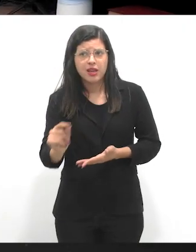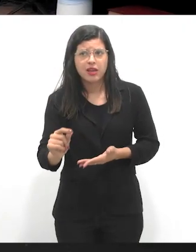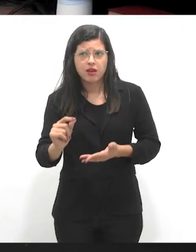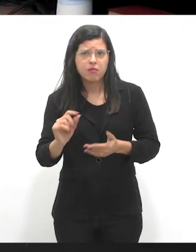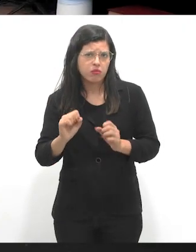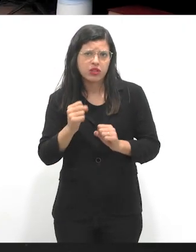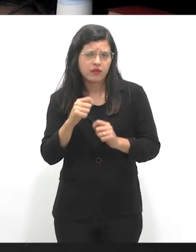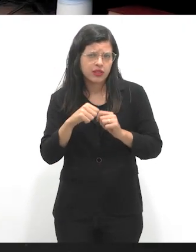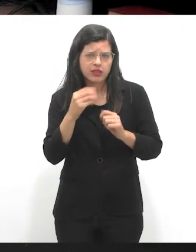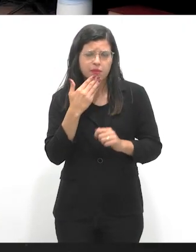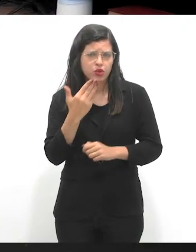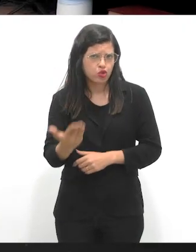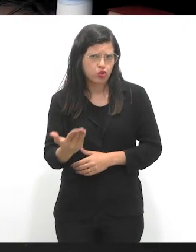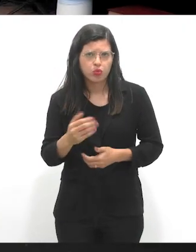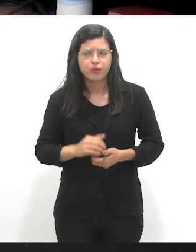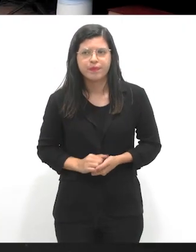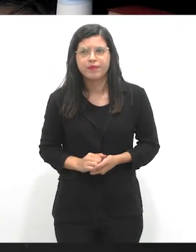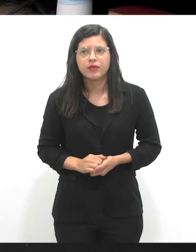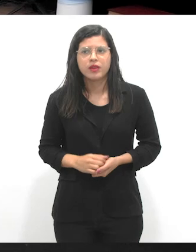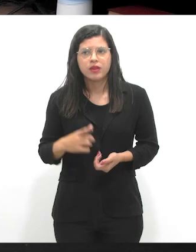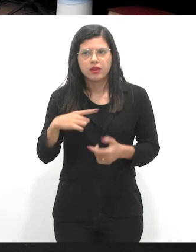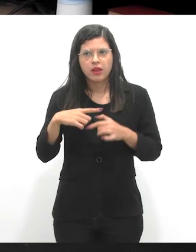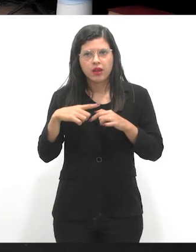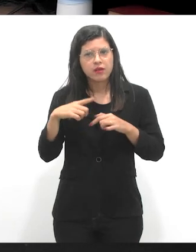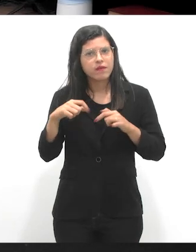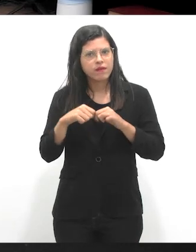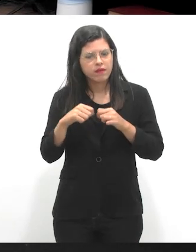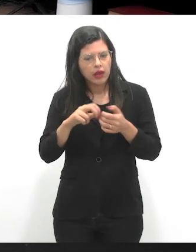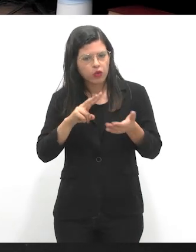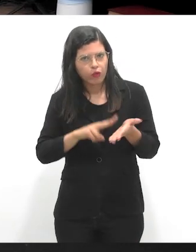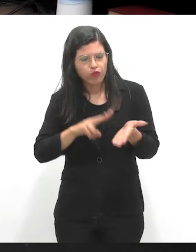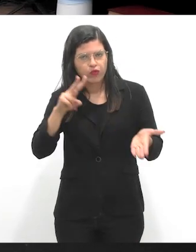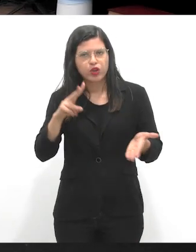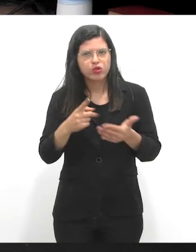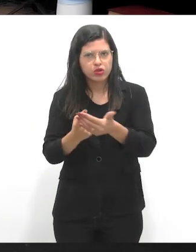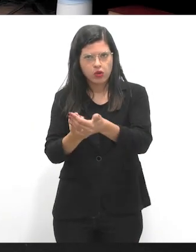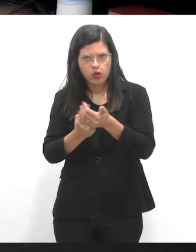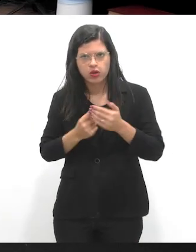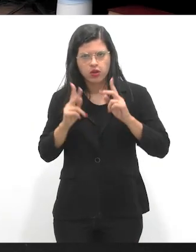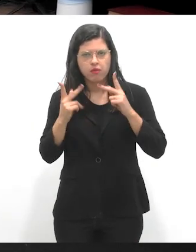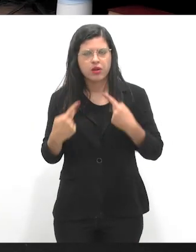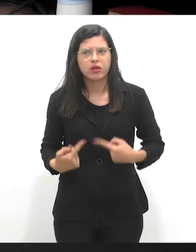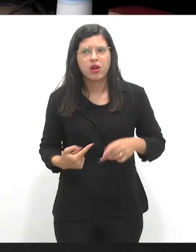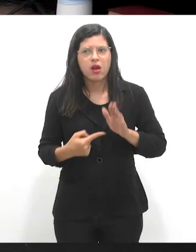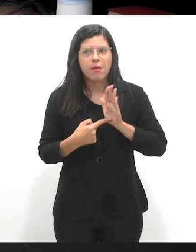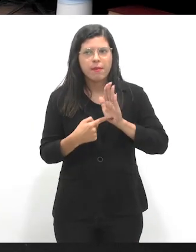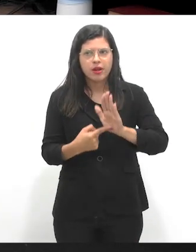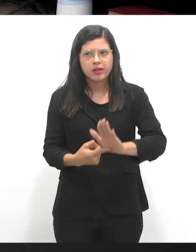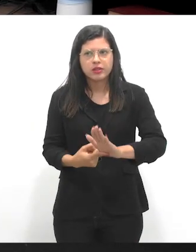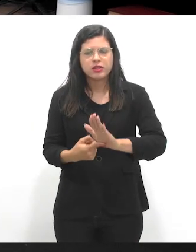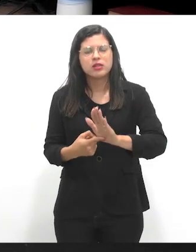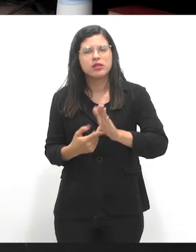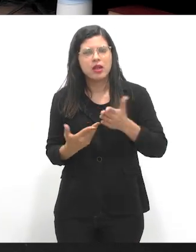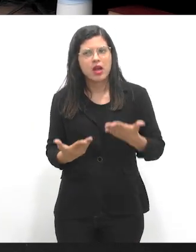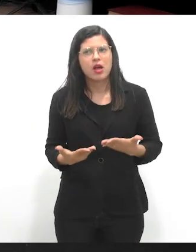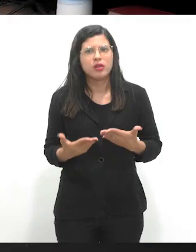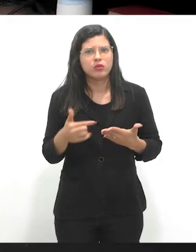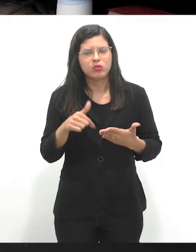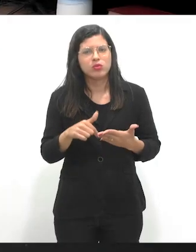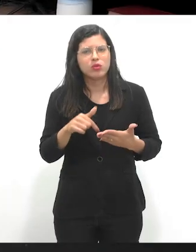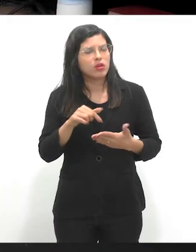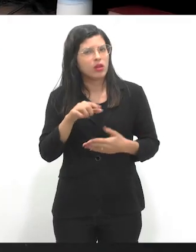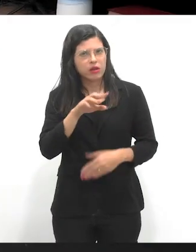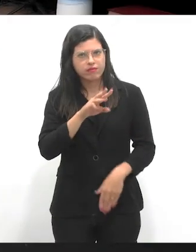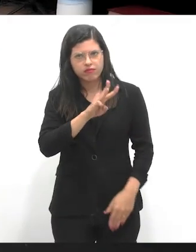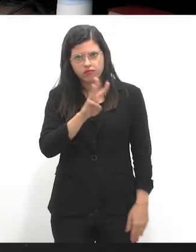uma pessoa que queira sair de lá possa fazer esse pedido. Então, a gente tem feito bastante visto de acolhida humanitária, isso é apresentado na embaixada, a gente